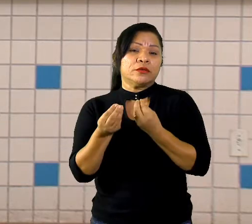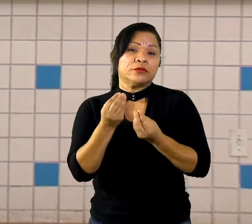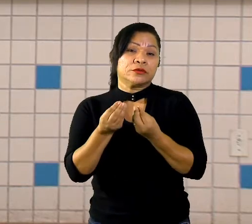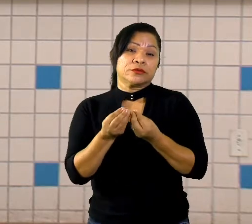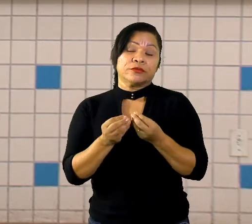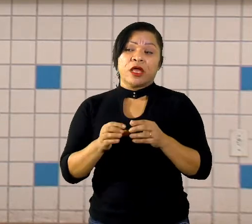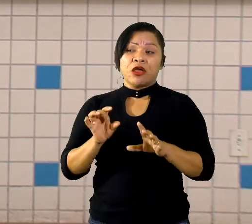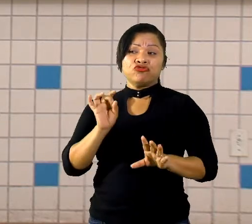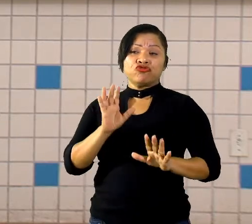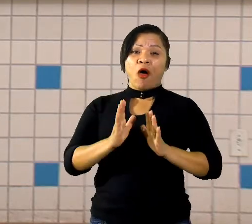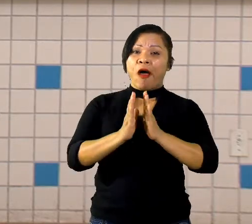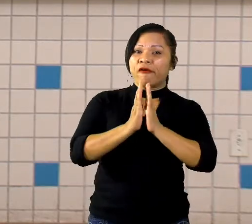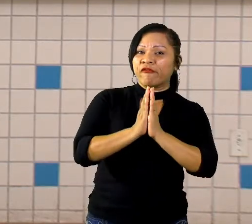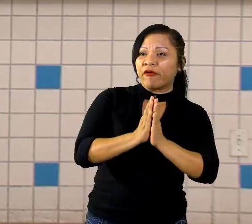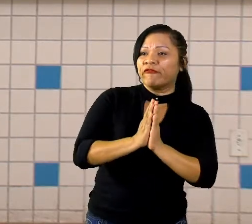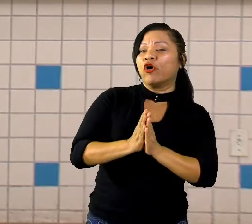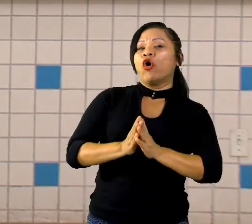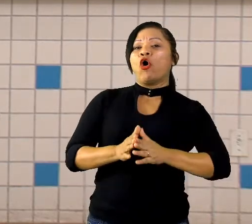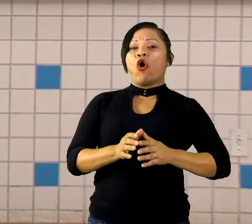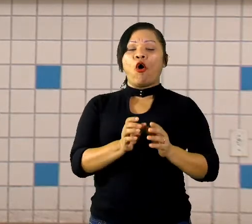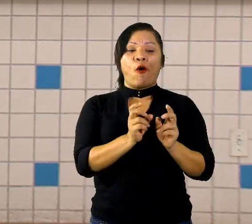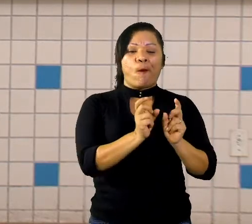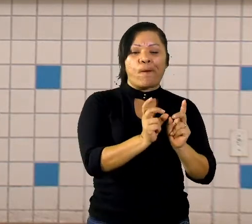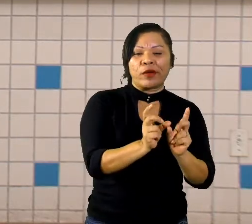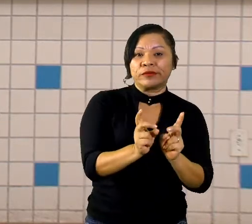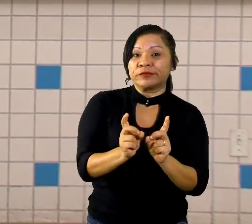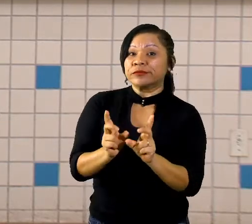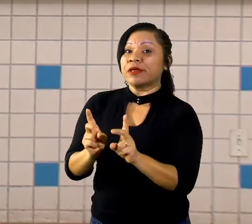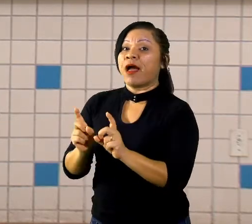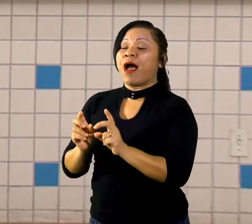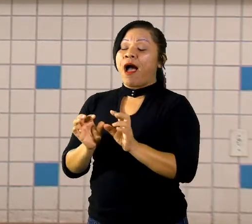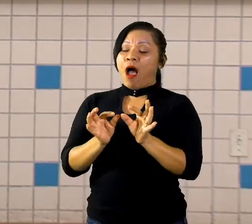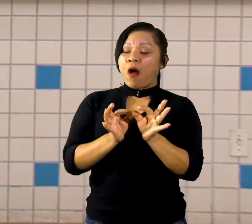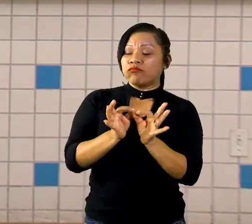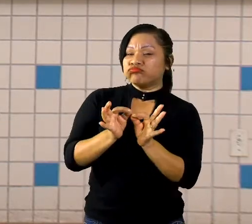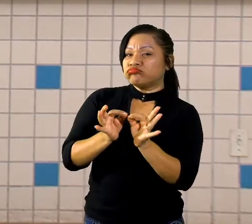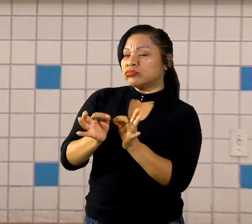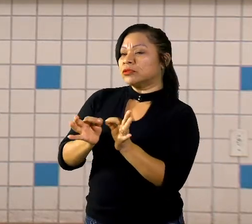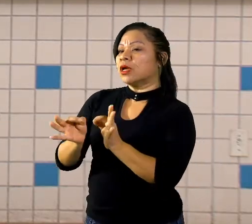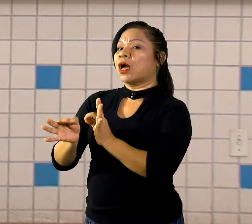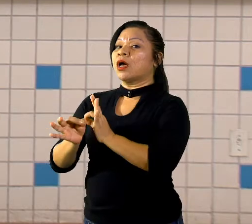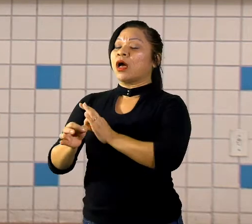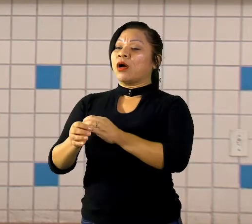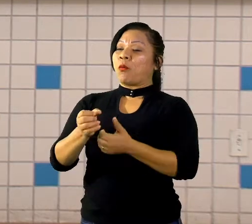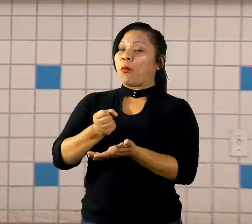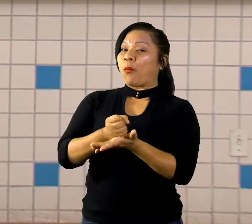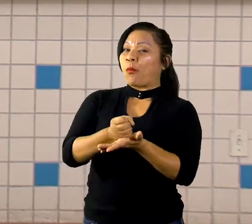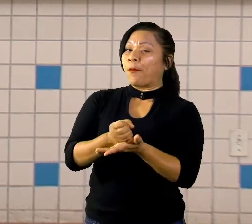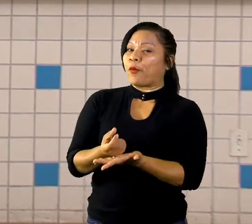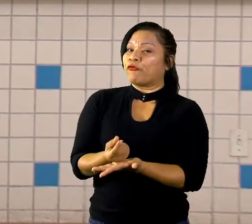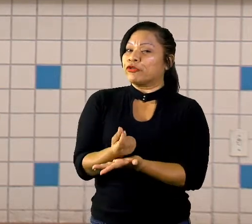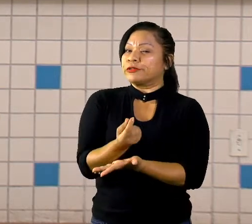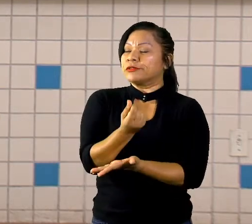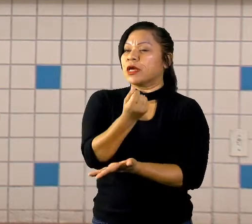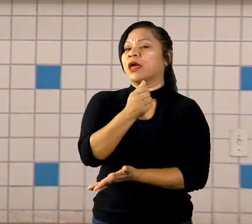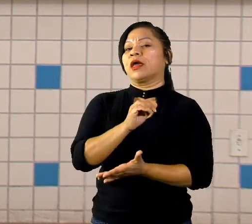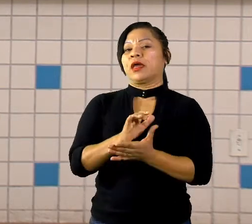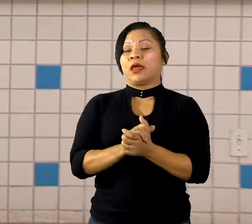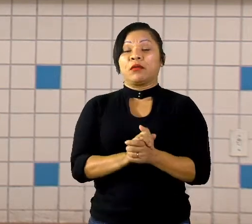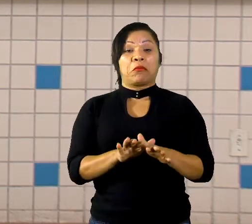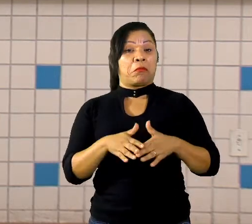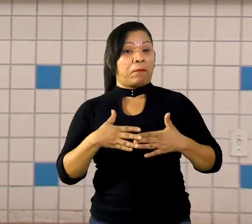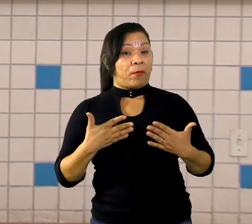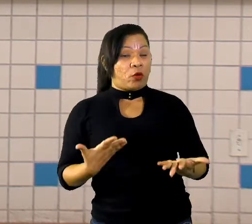favores comerciais, ajustes, apoios financeiros. Bem, de qualquer